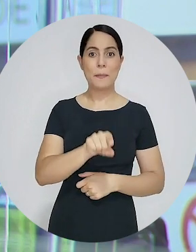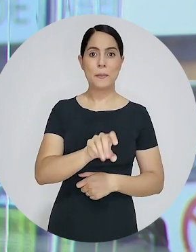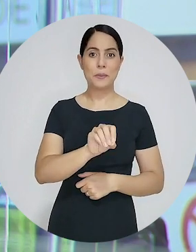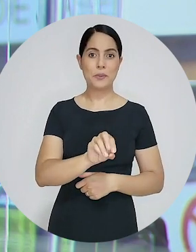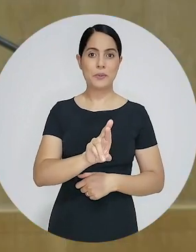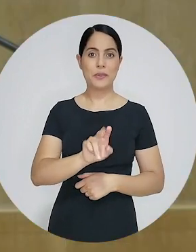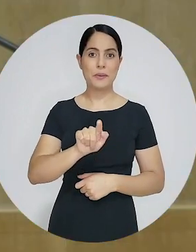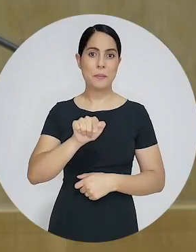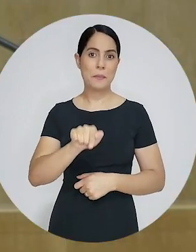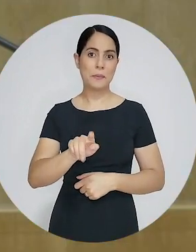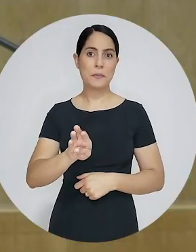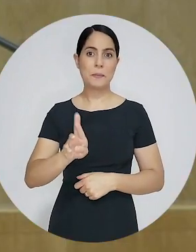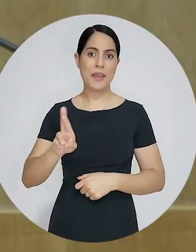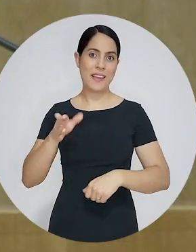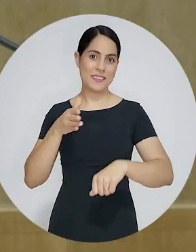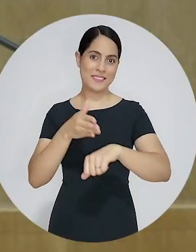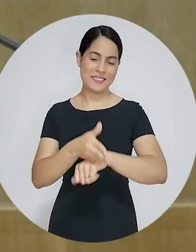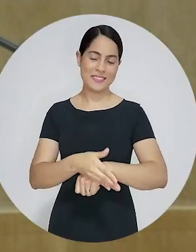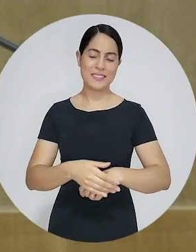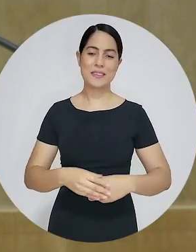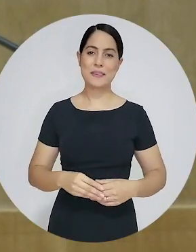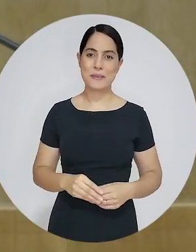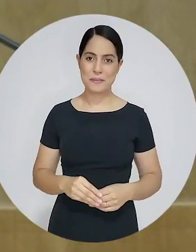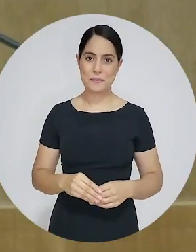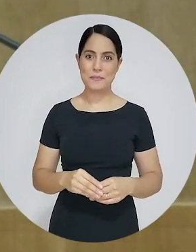site, em oab.org.br.